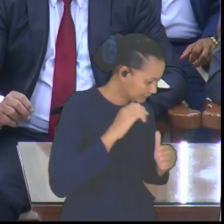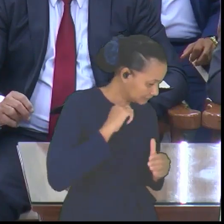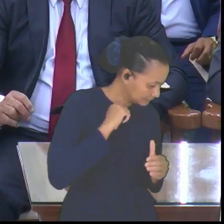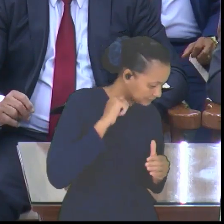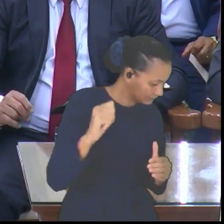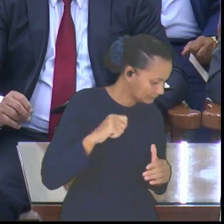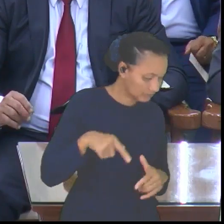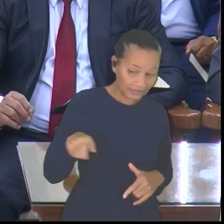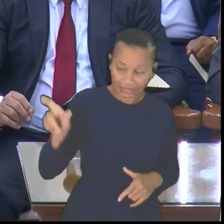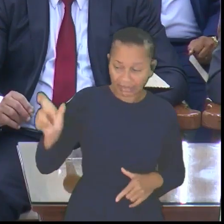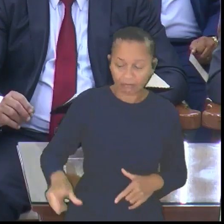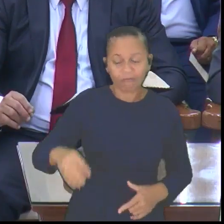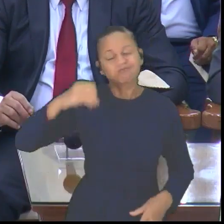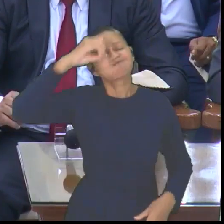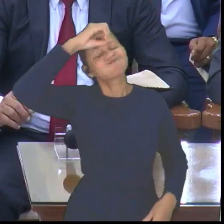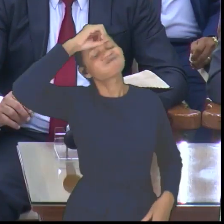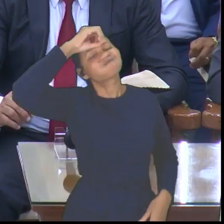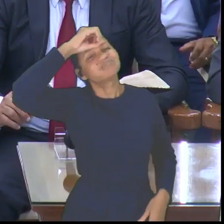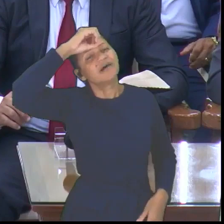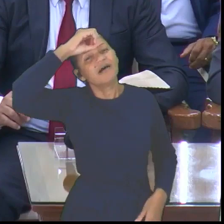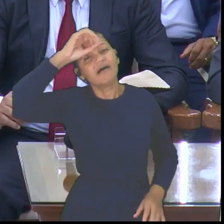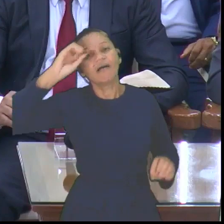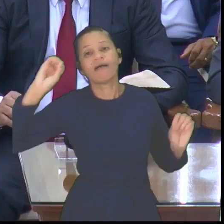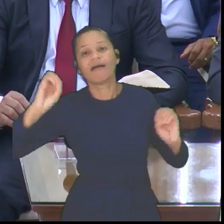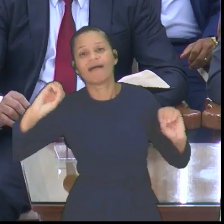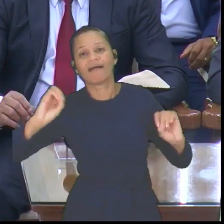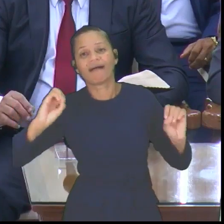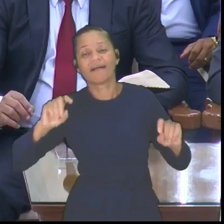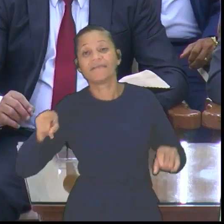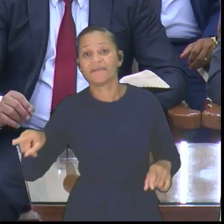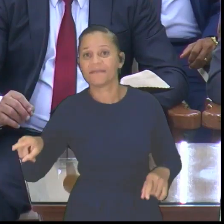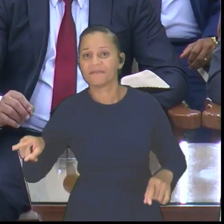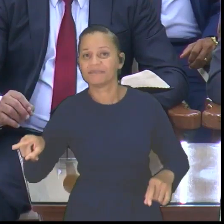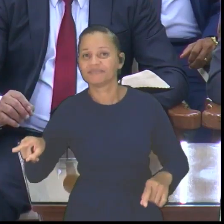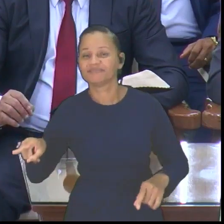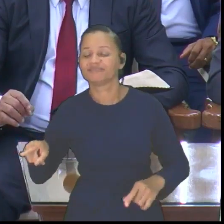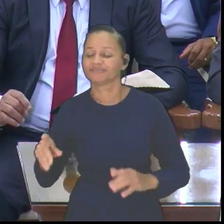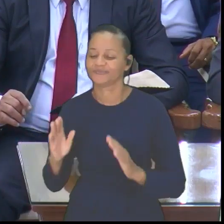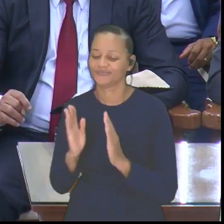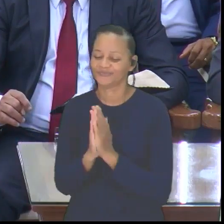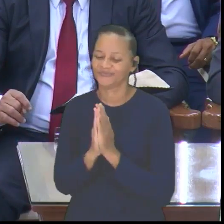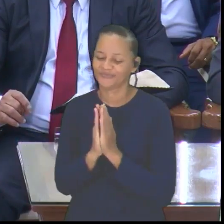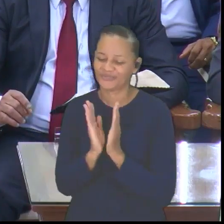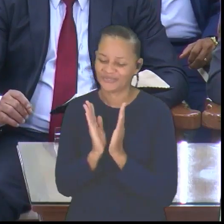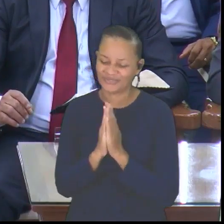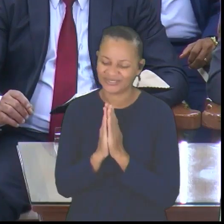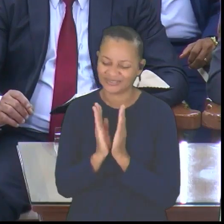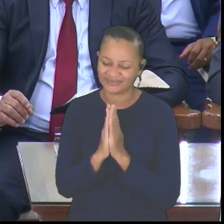Mardoqueu. Mardoqueu nem sabia, irmão, o crente Mardoqueu. Mas era um homem de que, irmãos? De oração.